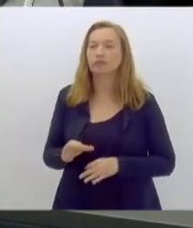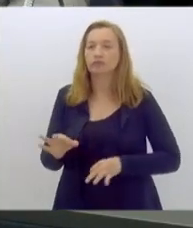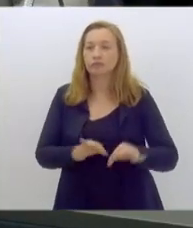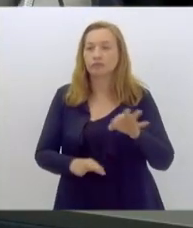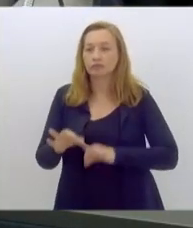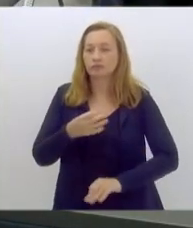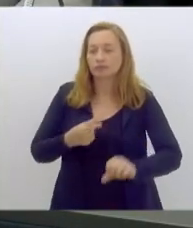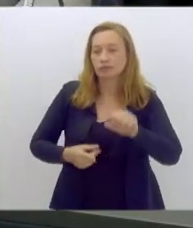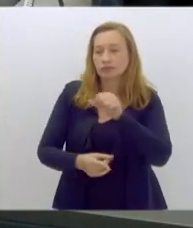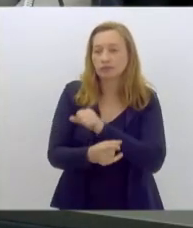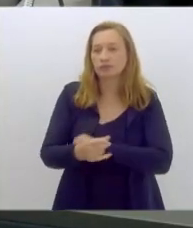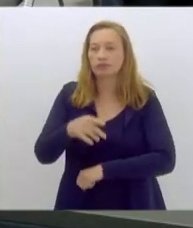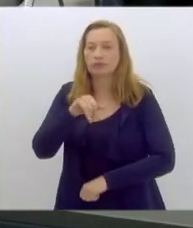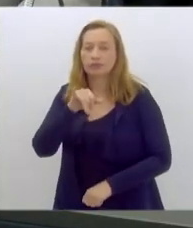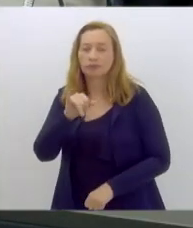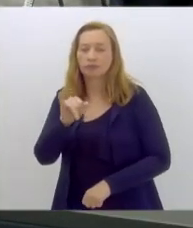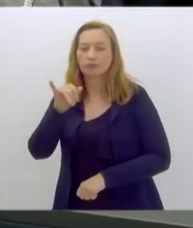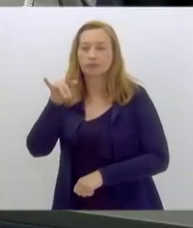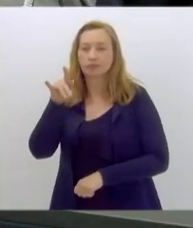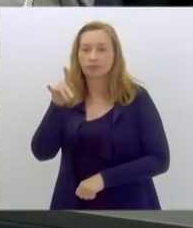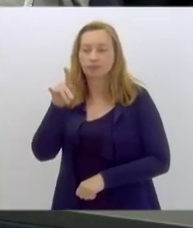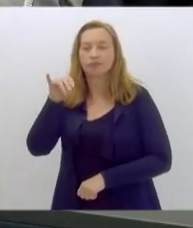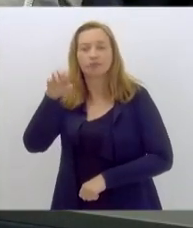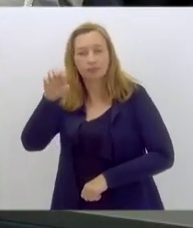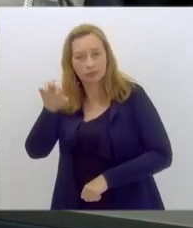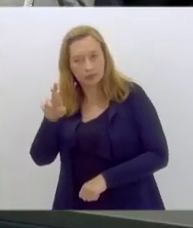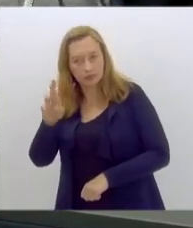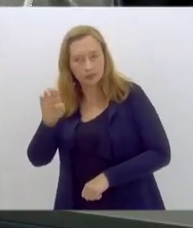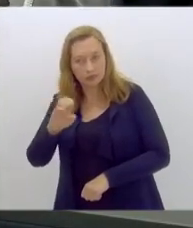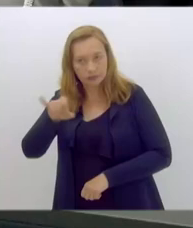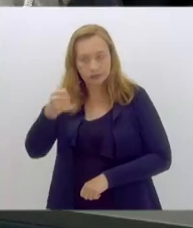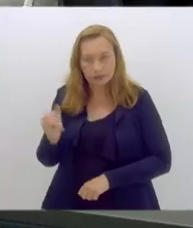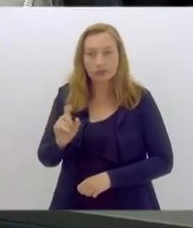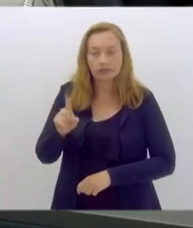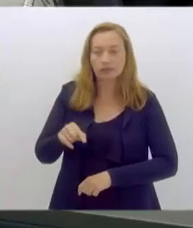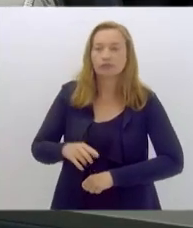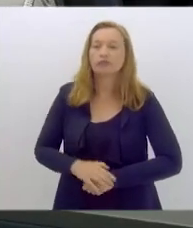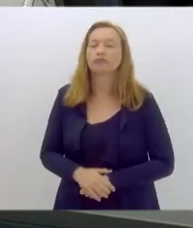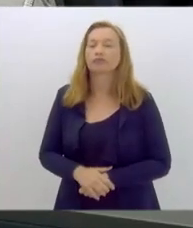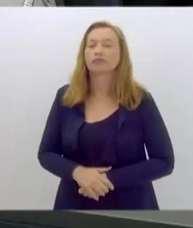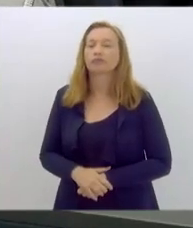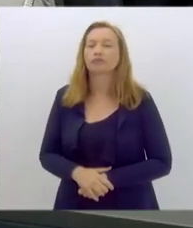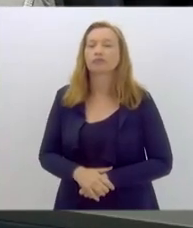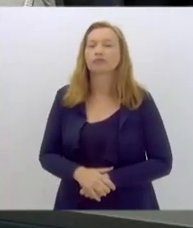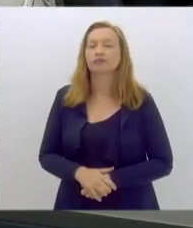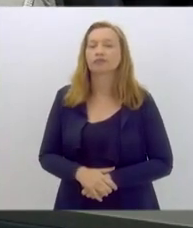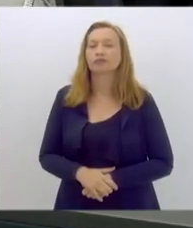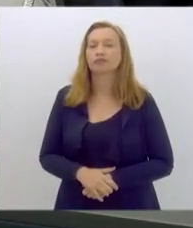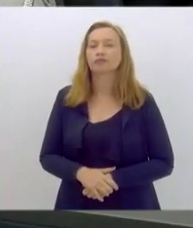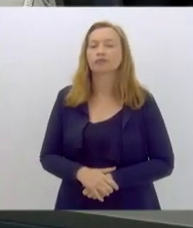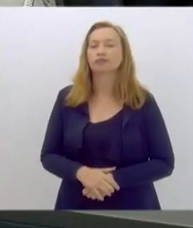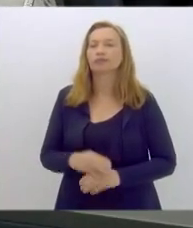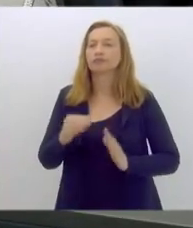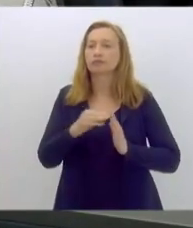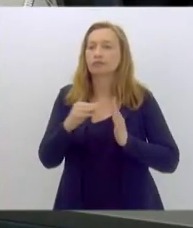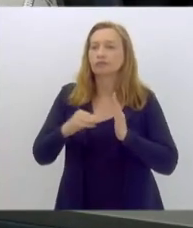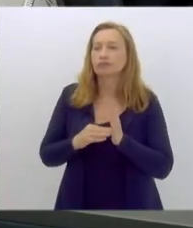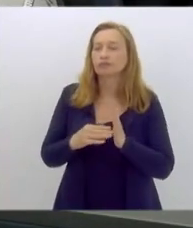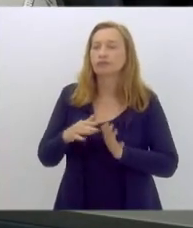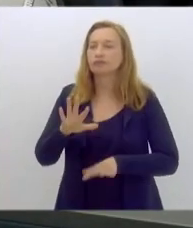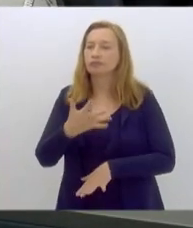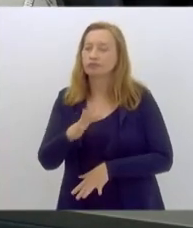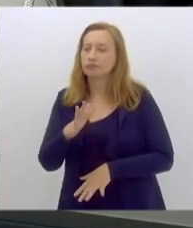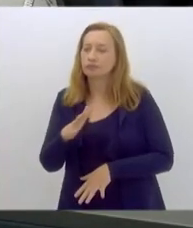investimentos o Pierre né também ele a metodologia mais ou menos